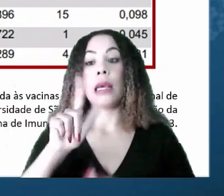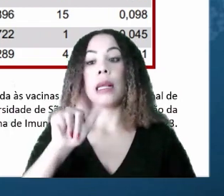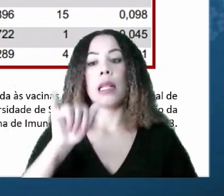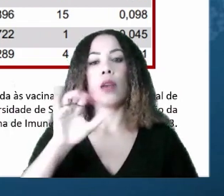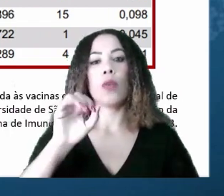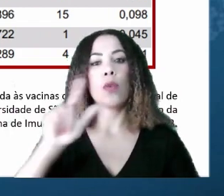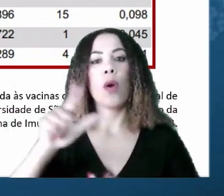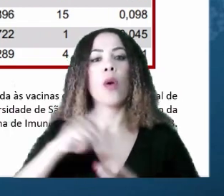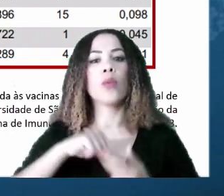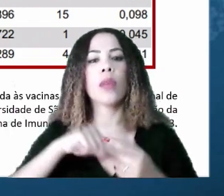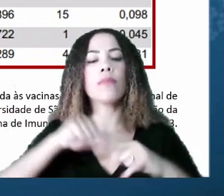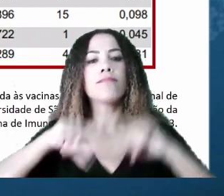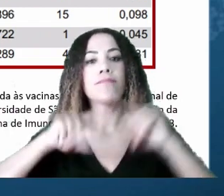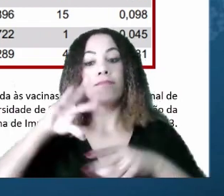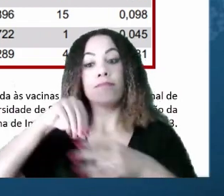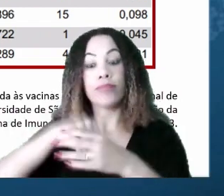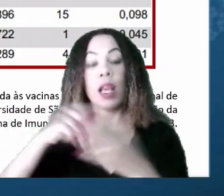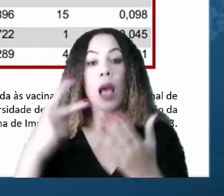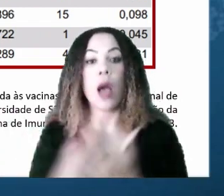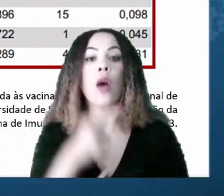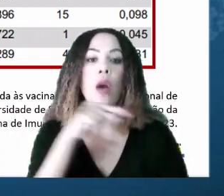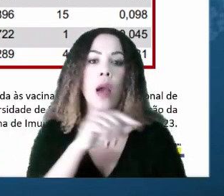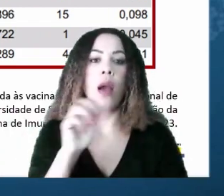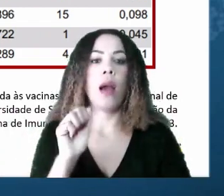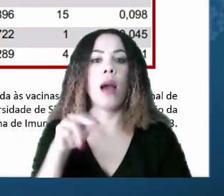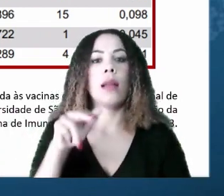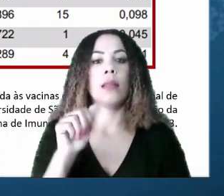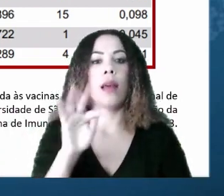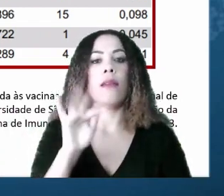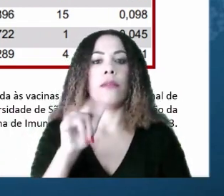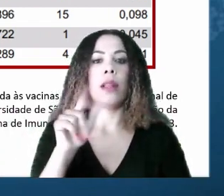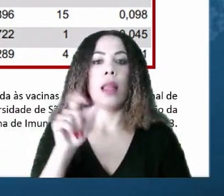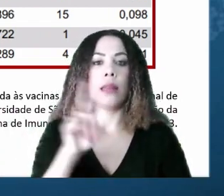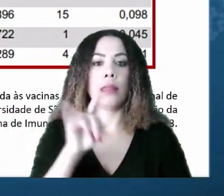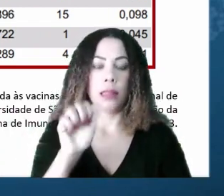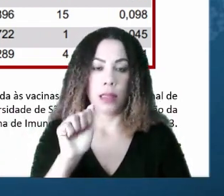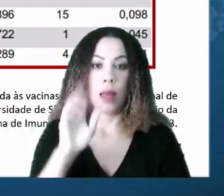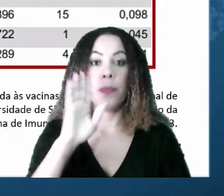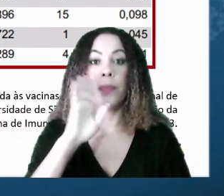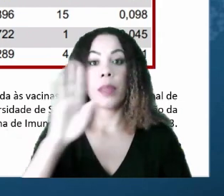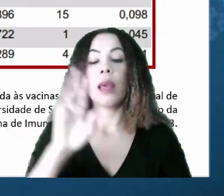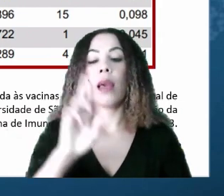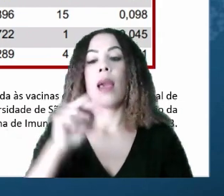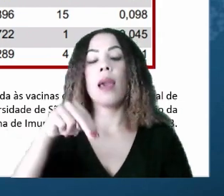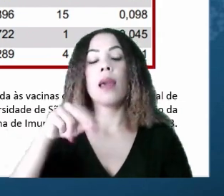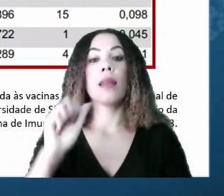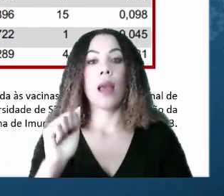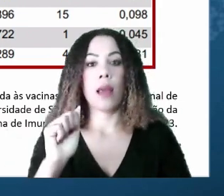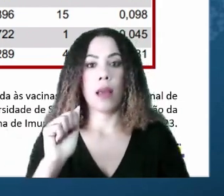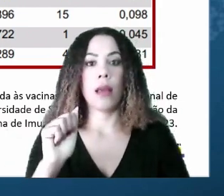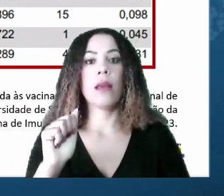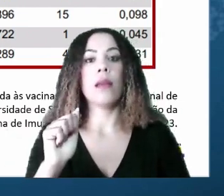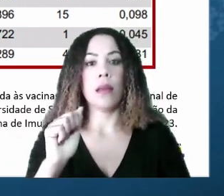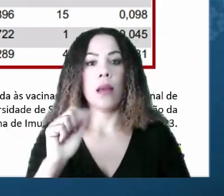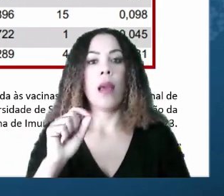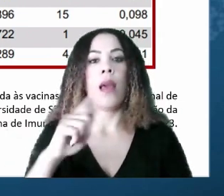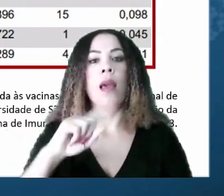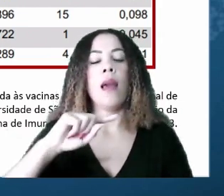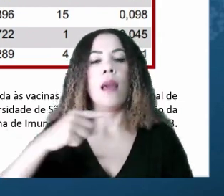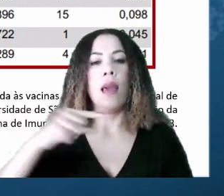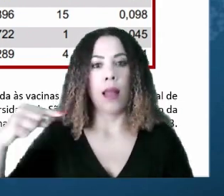houve casos de anafilaxia associadas às vacinas de Covid, principalmente de RNA mensageiro e a plataforma de vetor